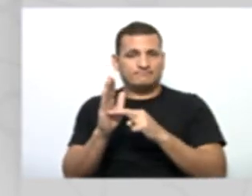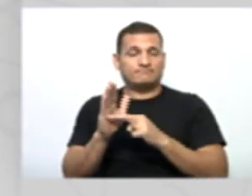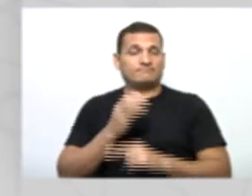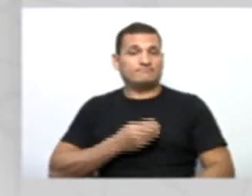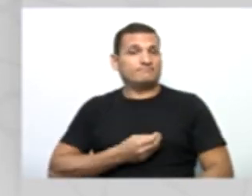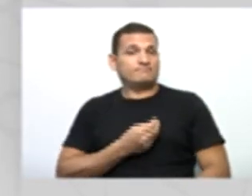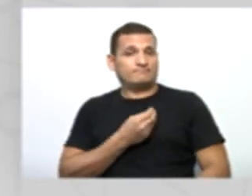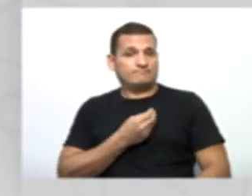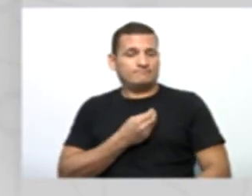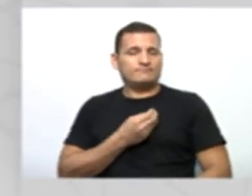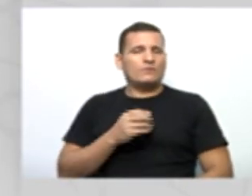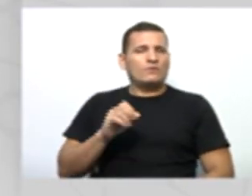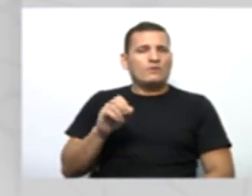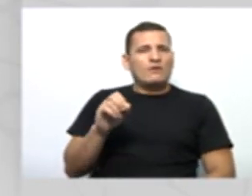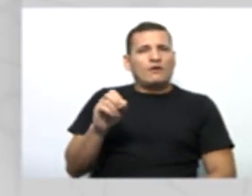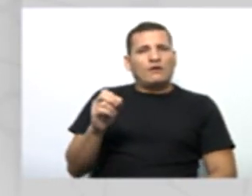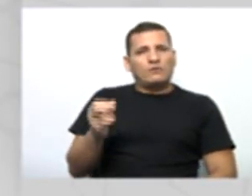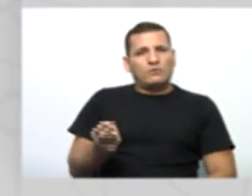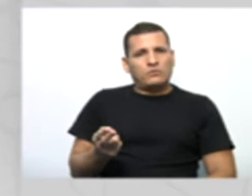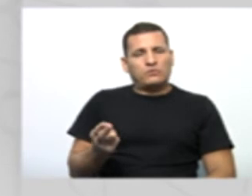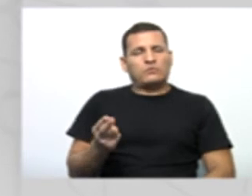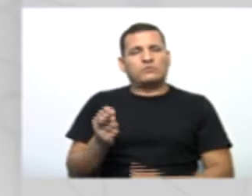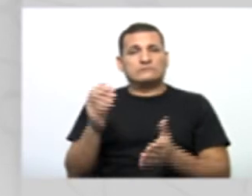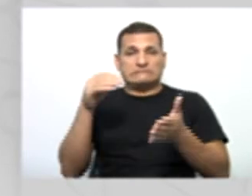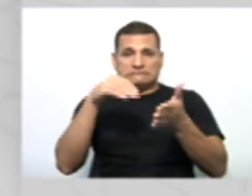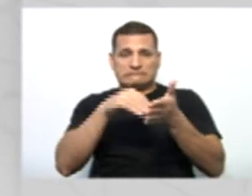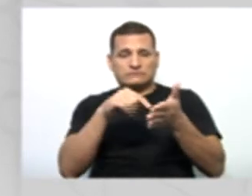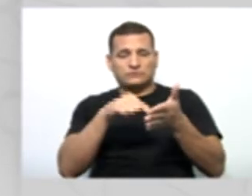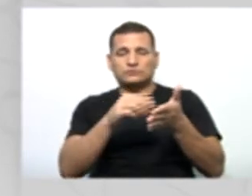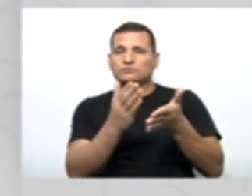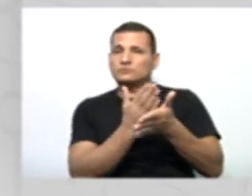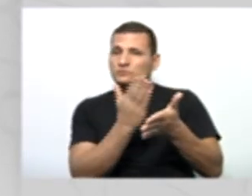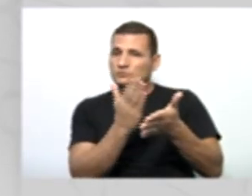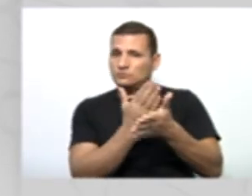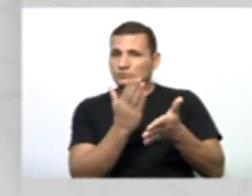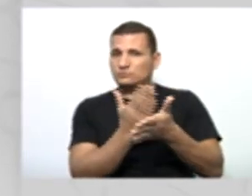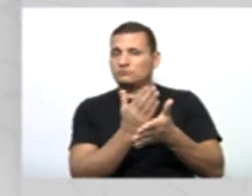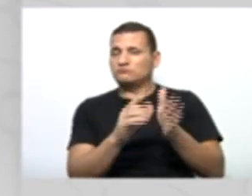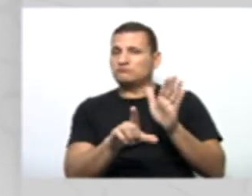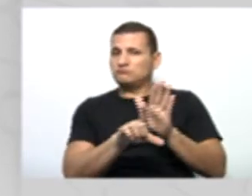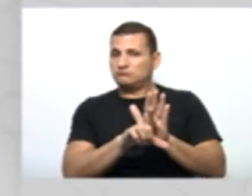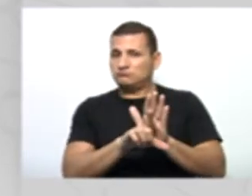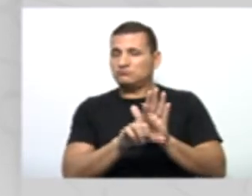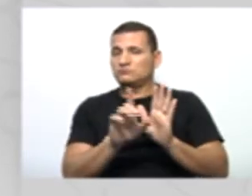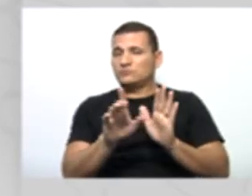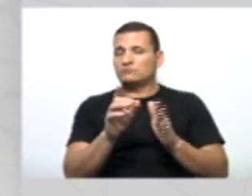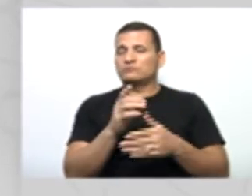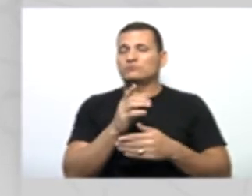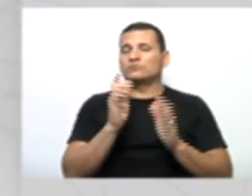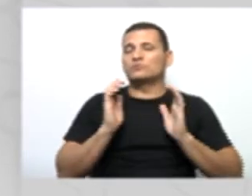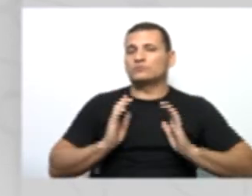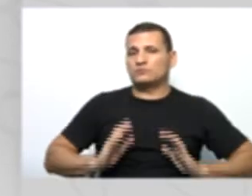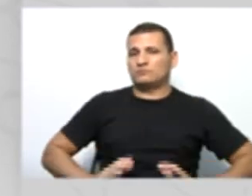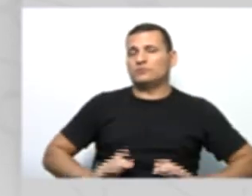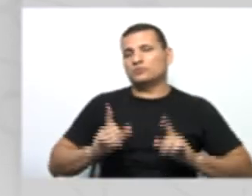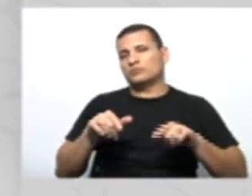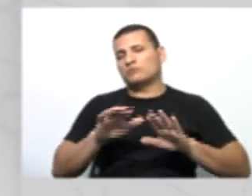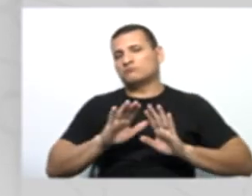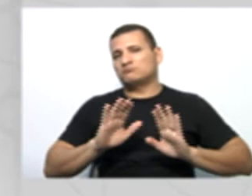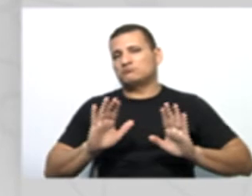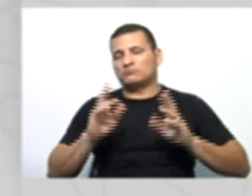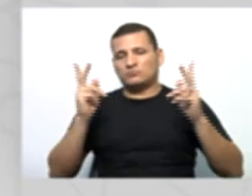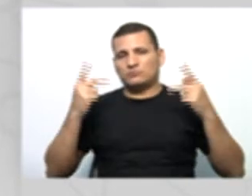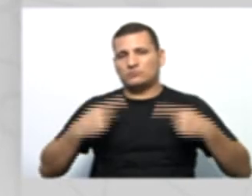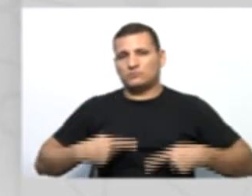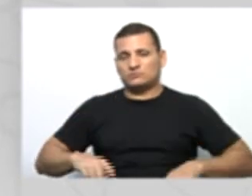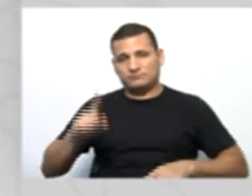ou explícitas em manuais, códigos ou na lei, a conduta humana é o nosso próprio comportamento, né, o nosso